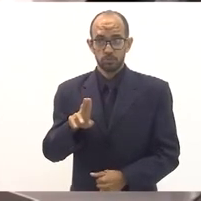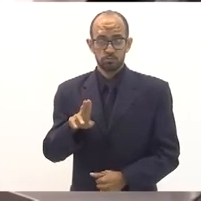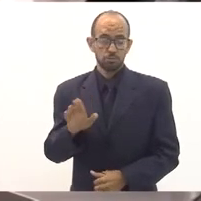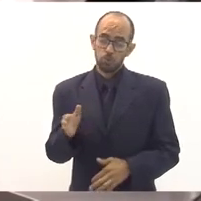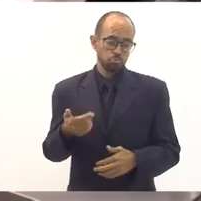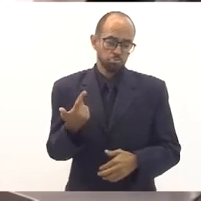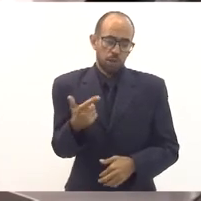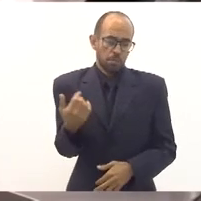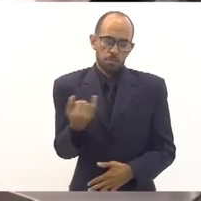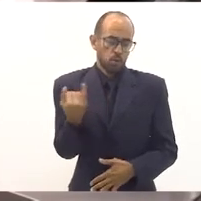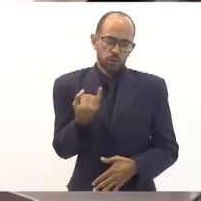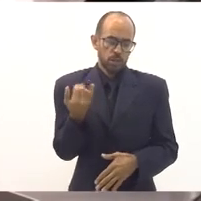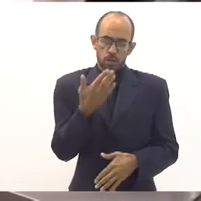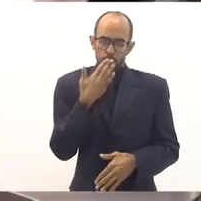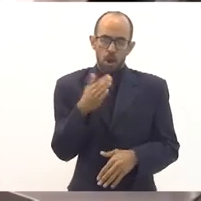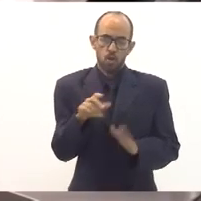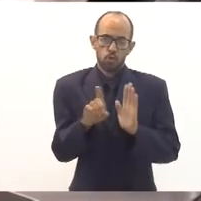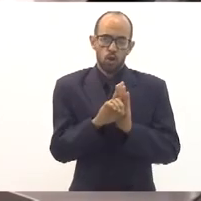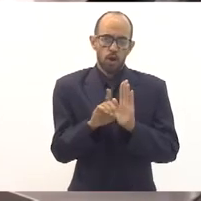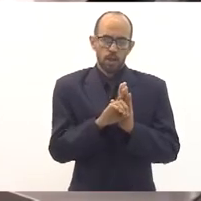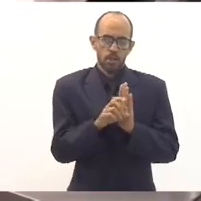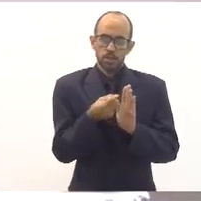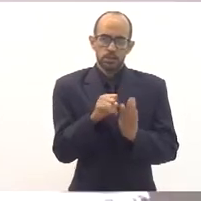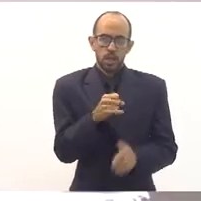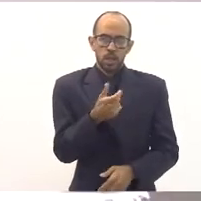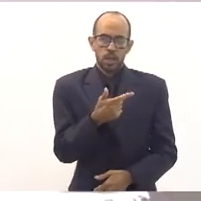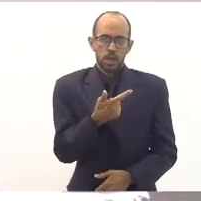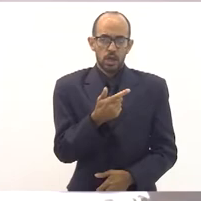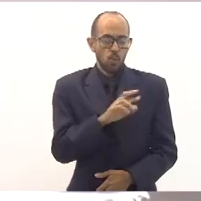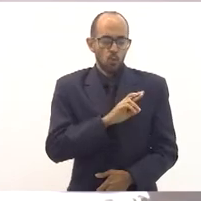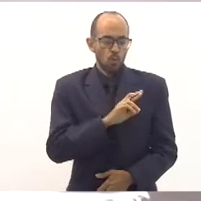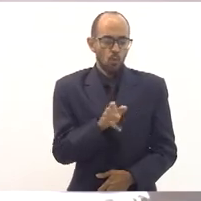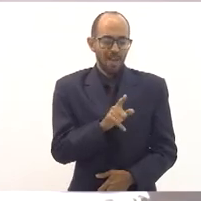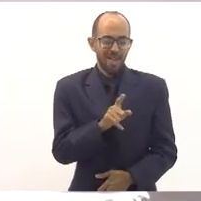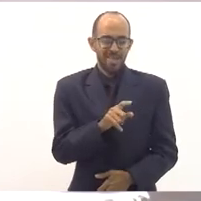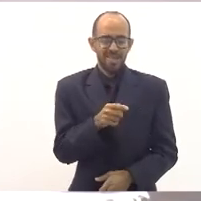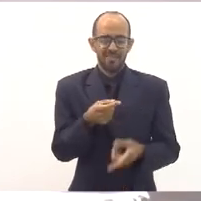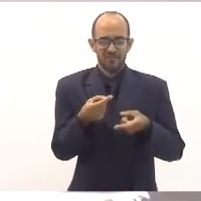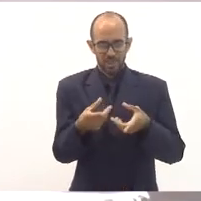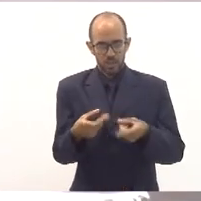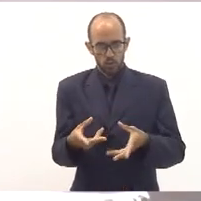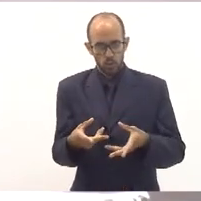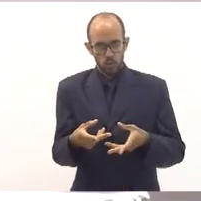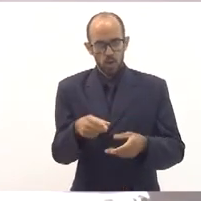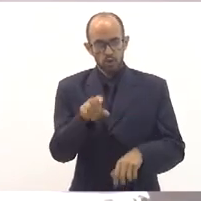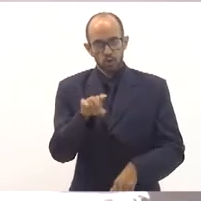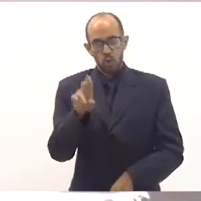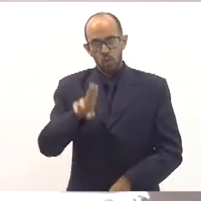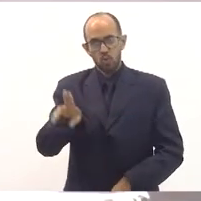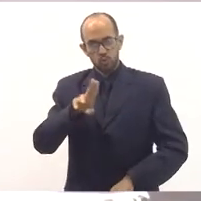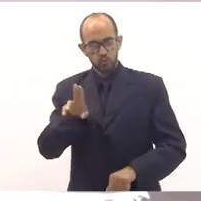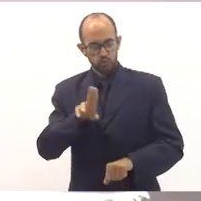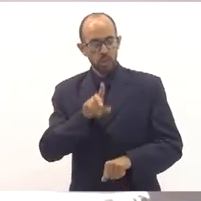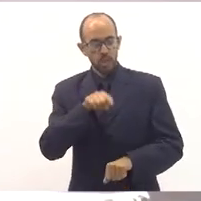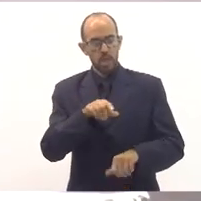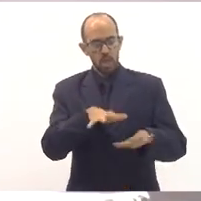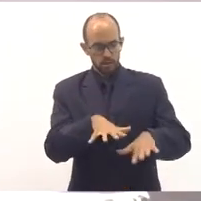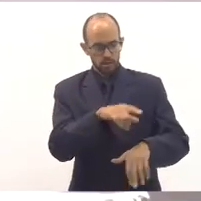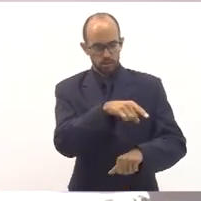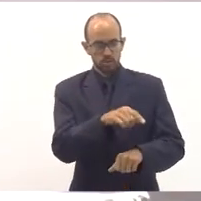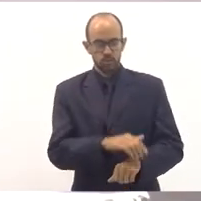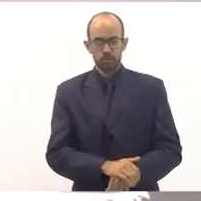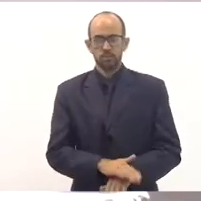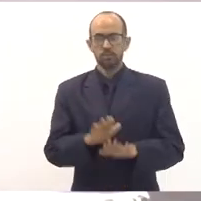é a Beyoncé se ele não é traficante e usuário a descriminalização atende a todas essas circunstâncias